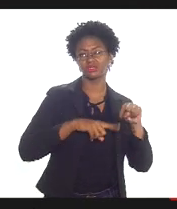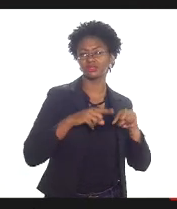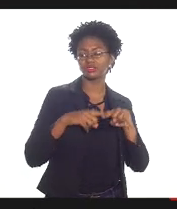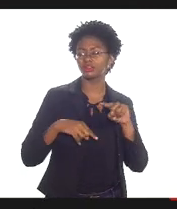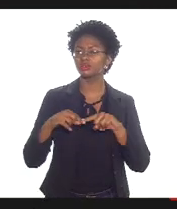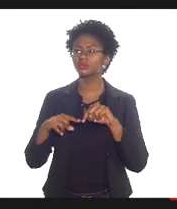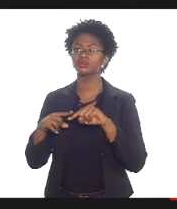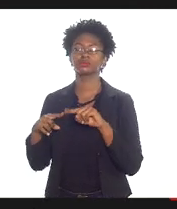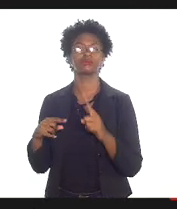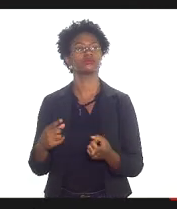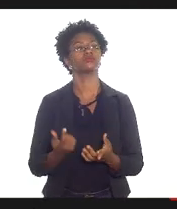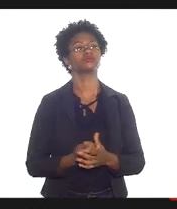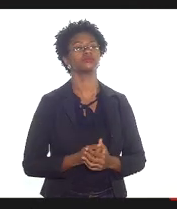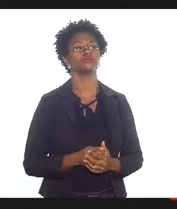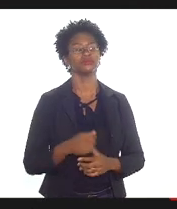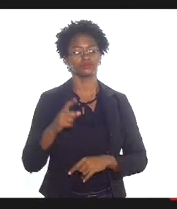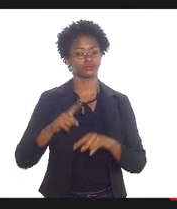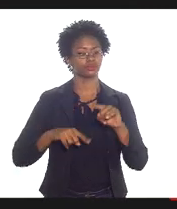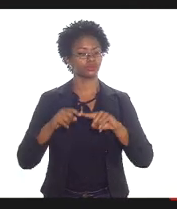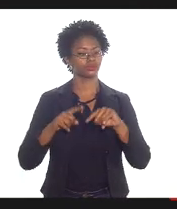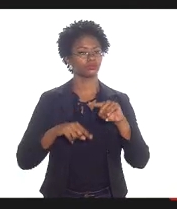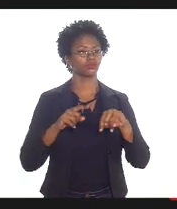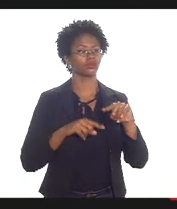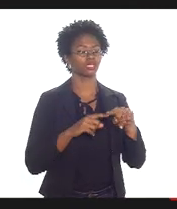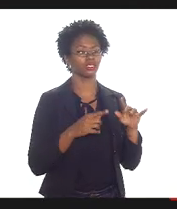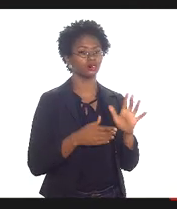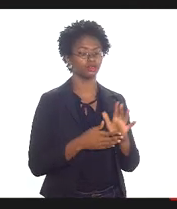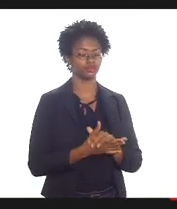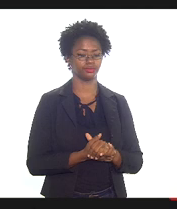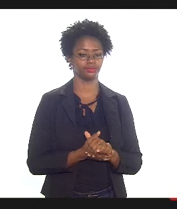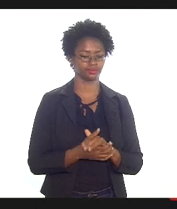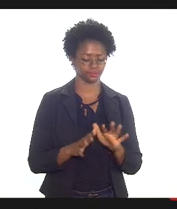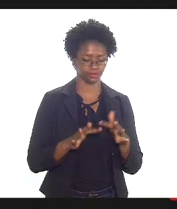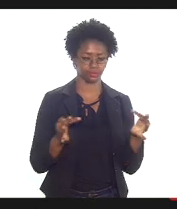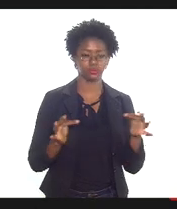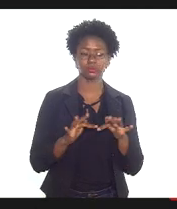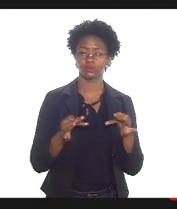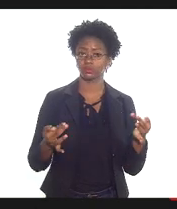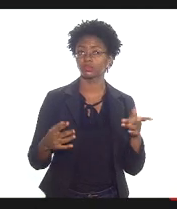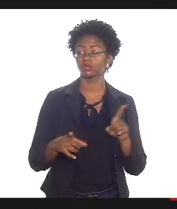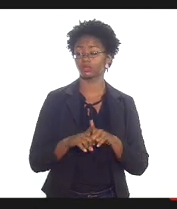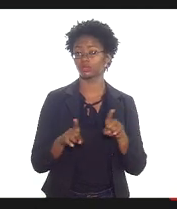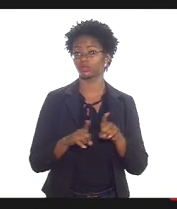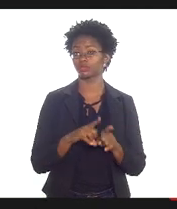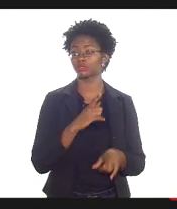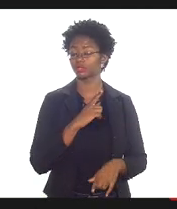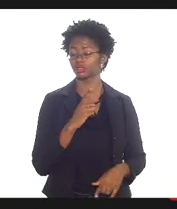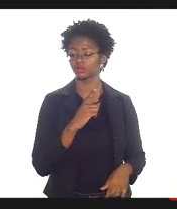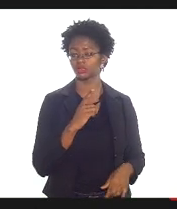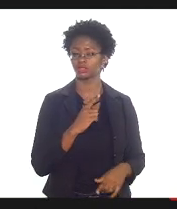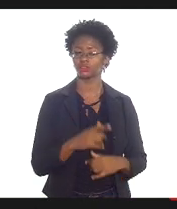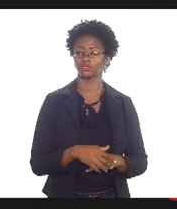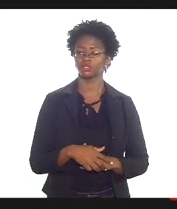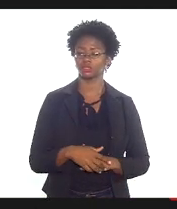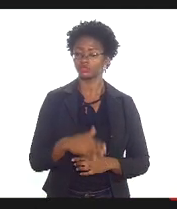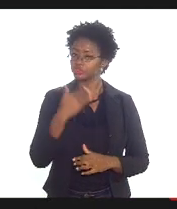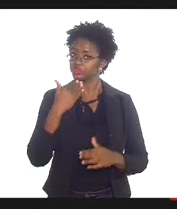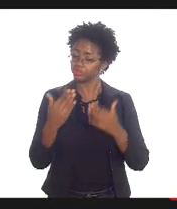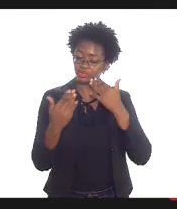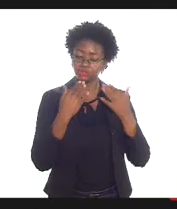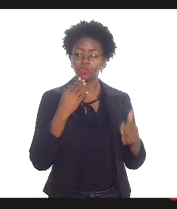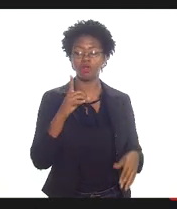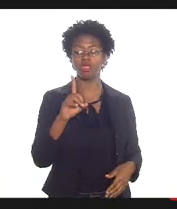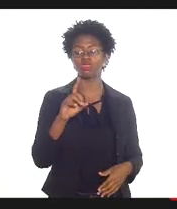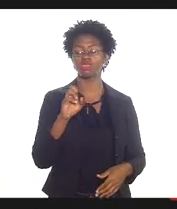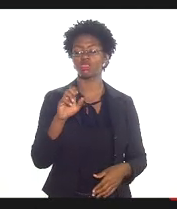tenho equipamentos depreciados, e eu tenho formas de depreciação que podem